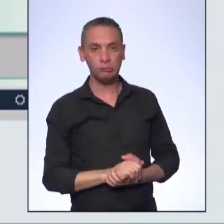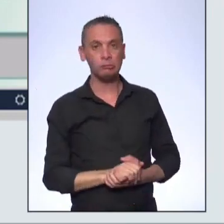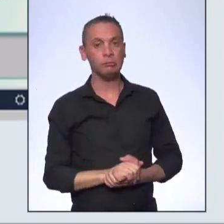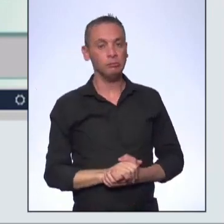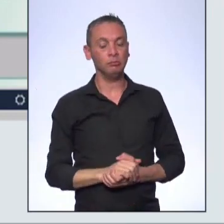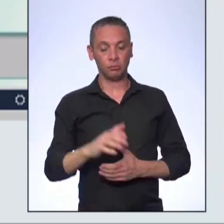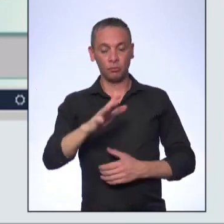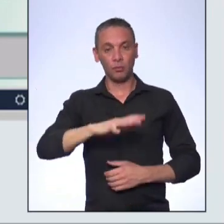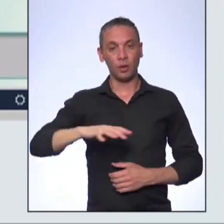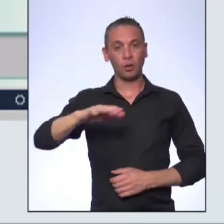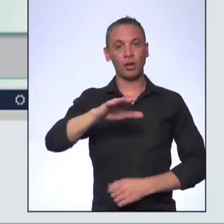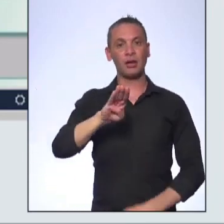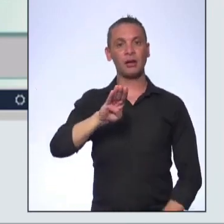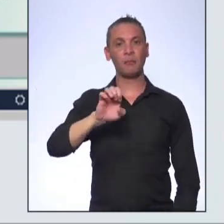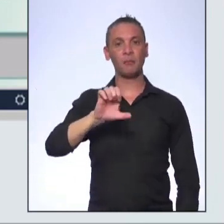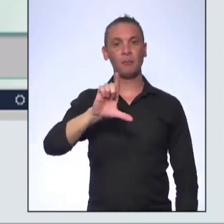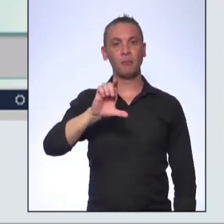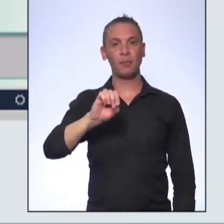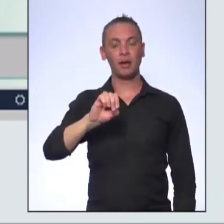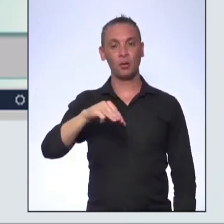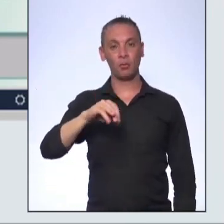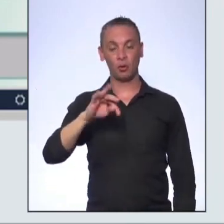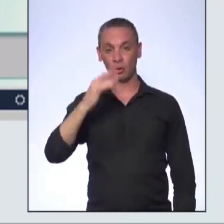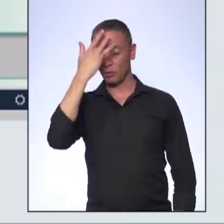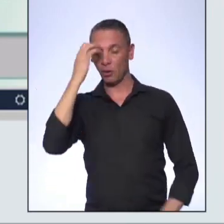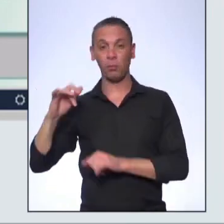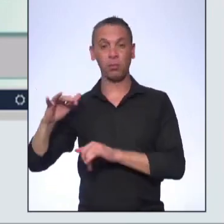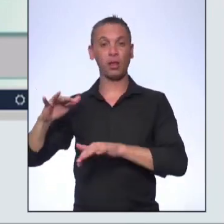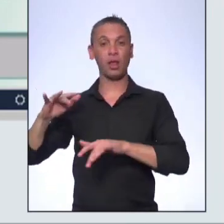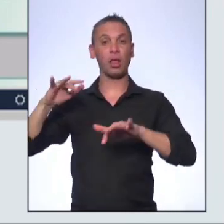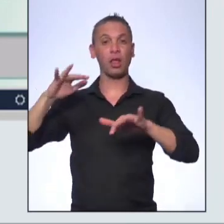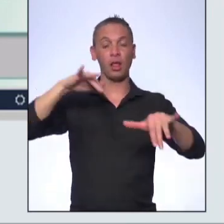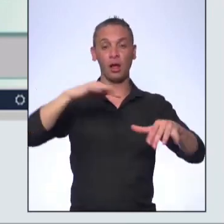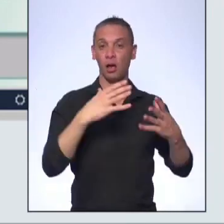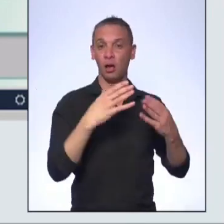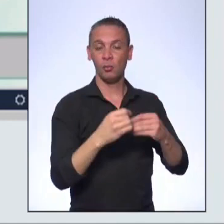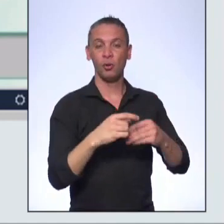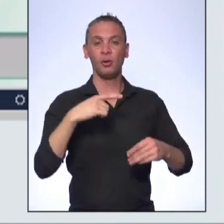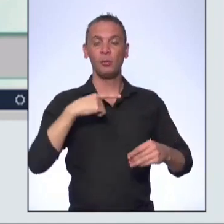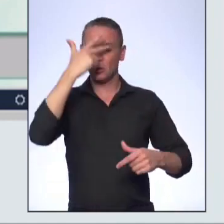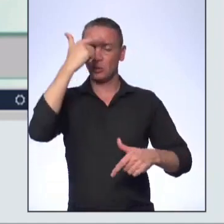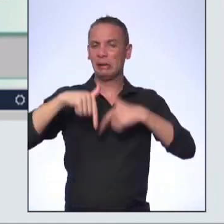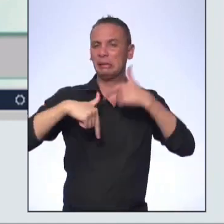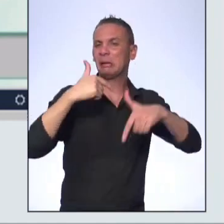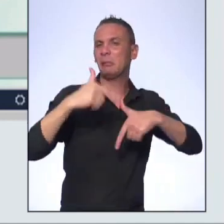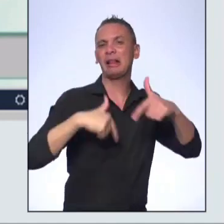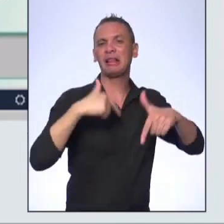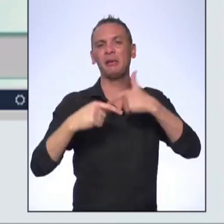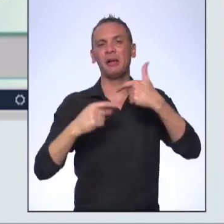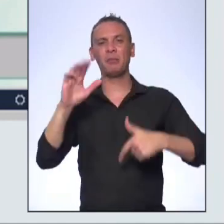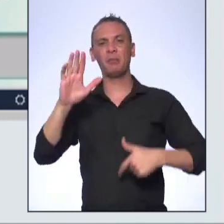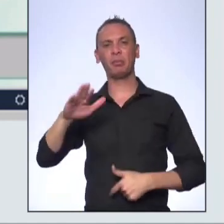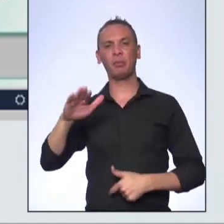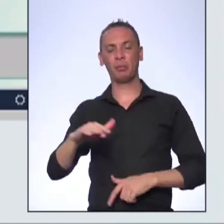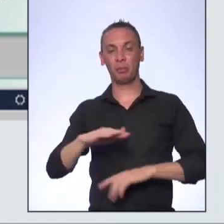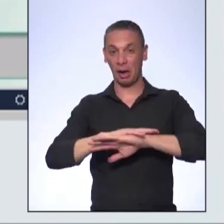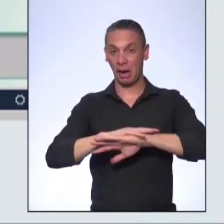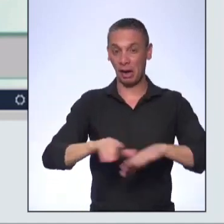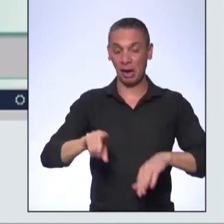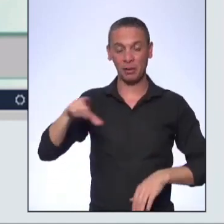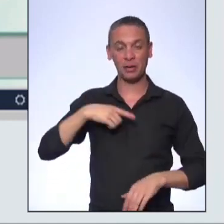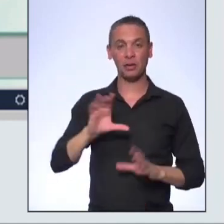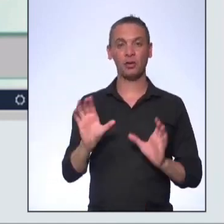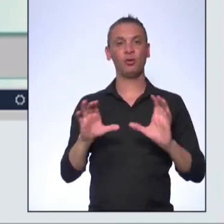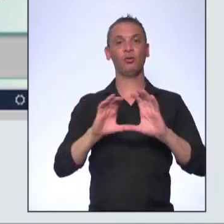Belo Monte ter atraído uma população tão grande e ter retirado mão de obra barata dos proprietários de terra da região, a